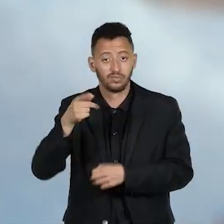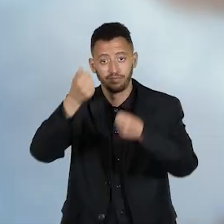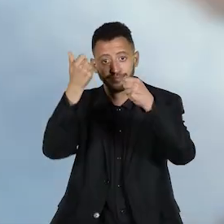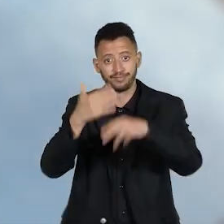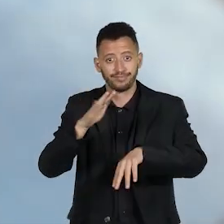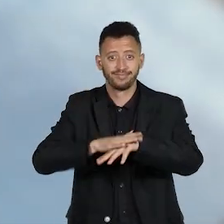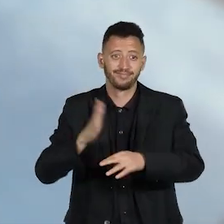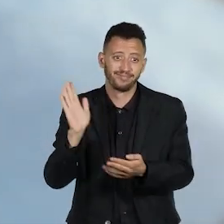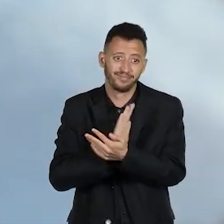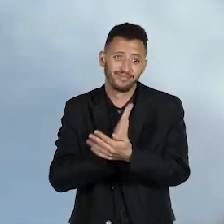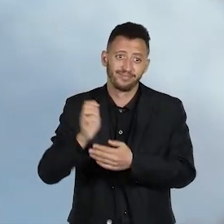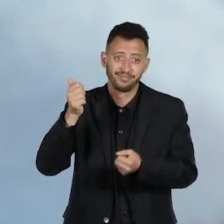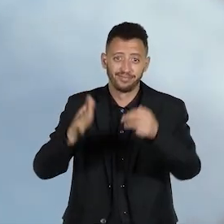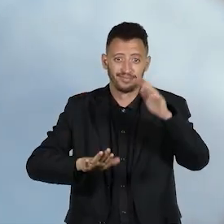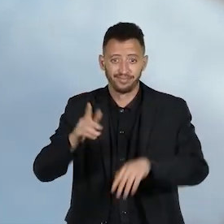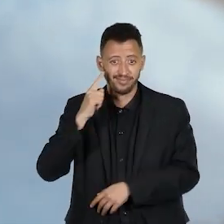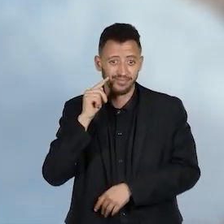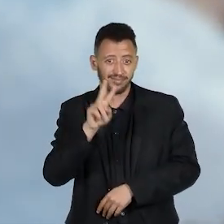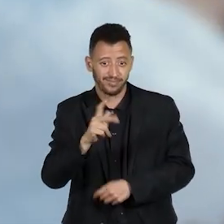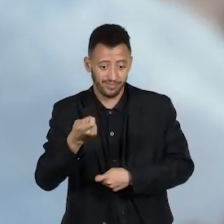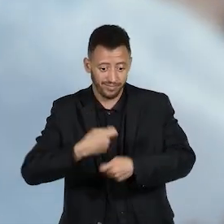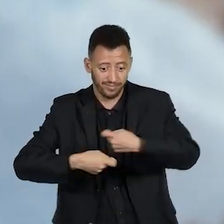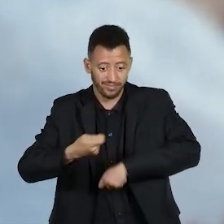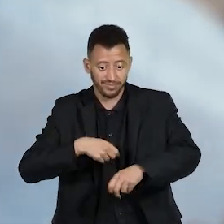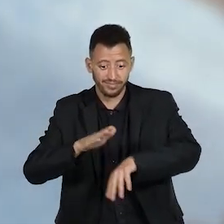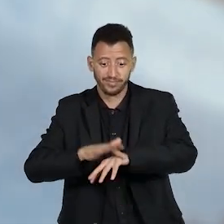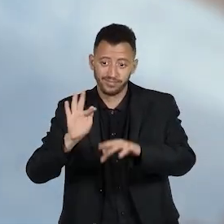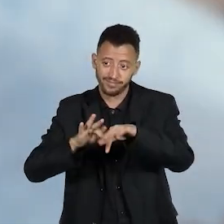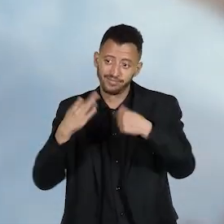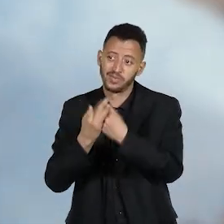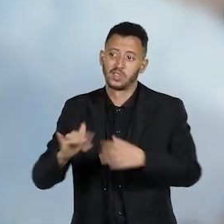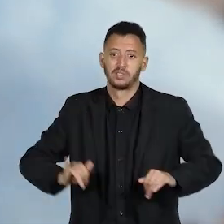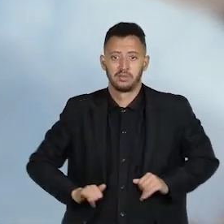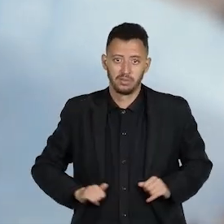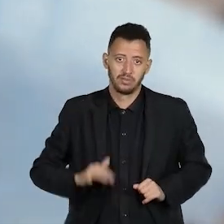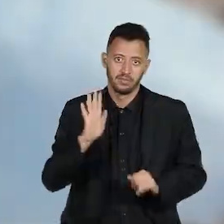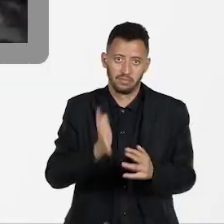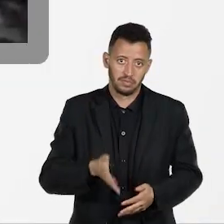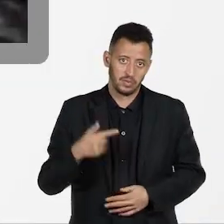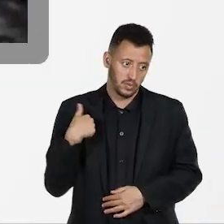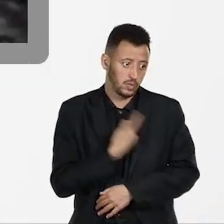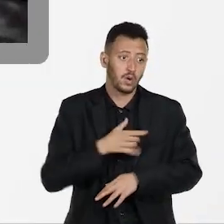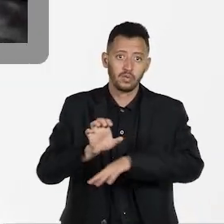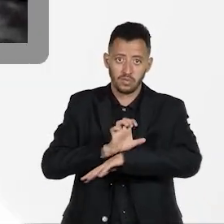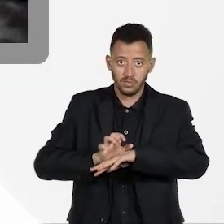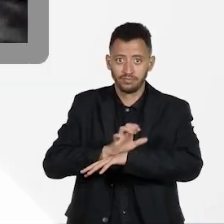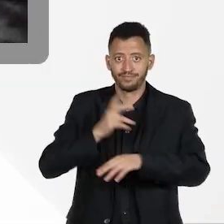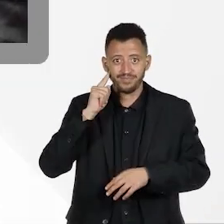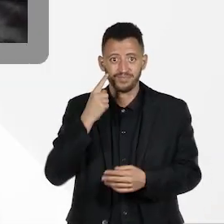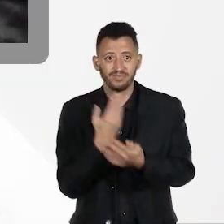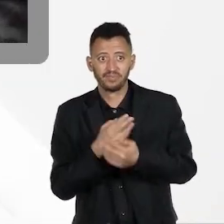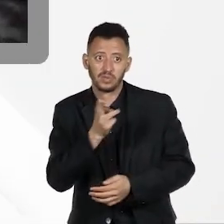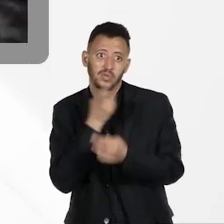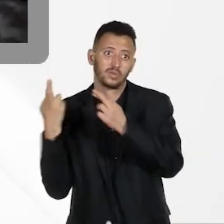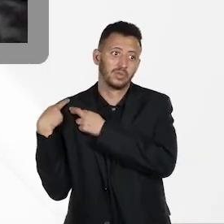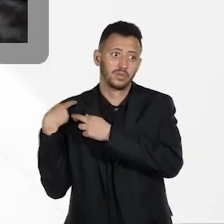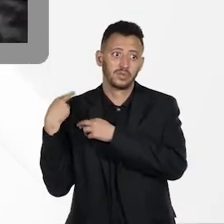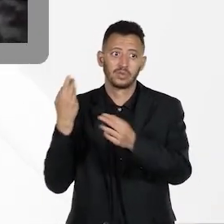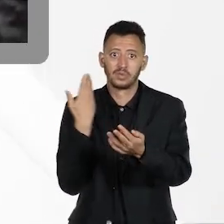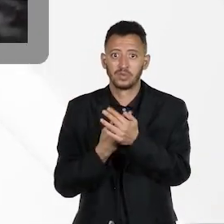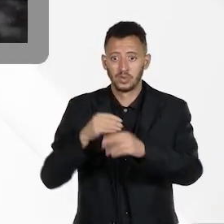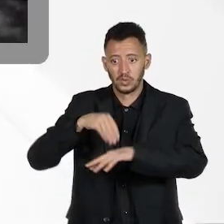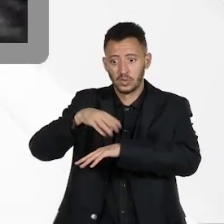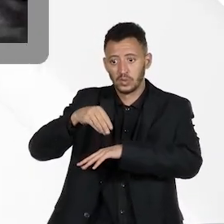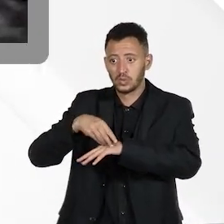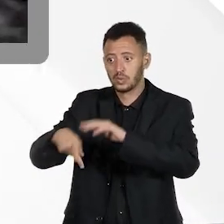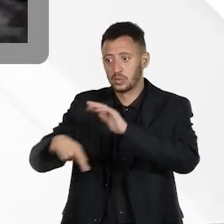A justificativa, muitas vezes, é a situação financeira que a família vem enfrentando. A nossa Constituição estipula uma